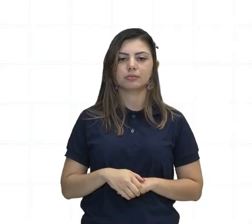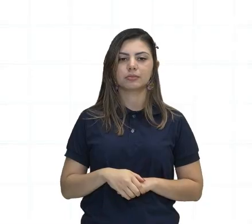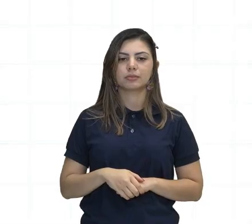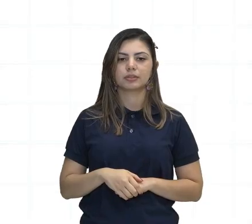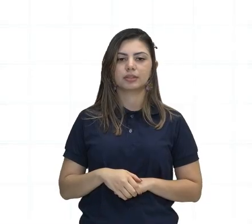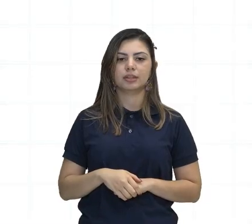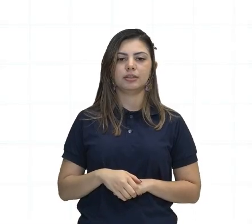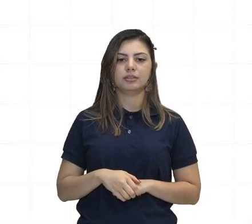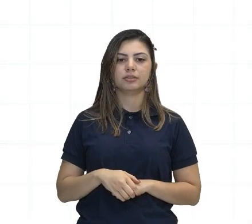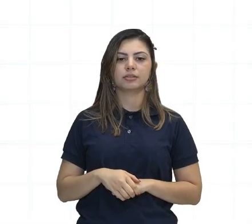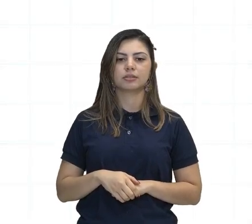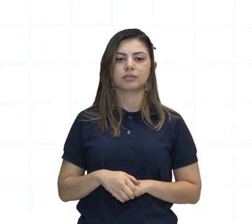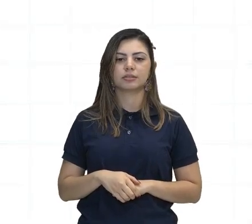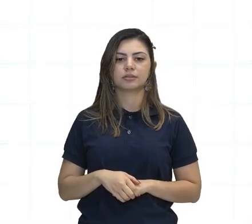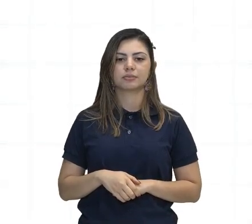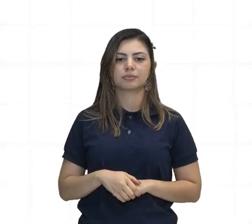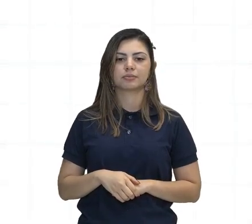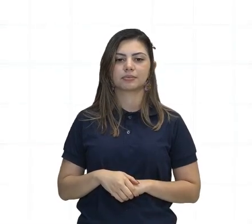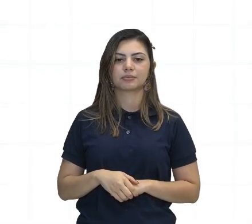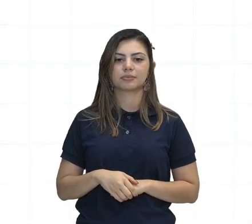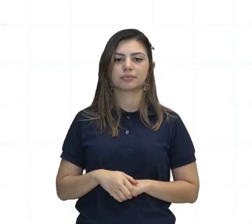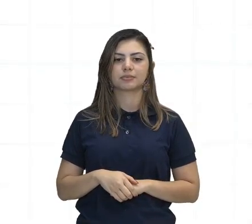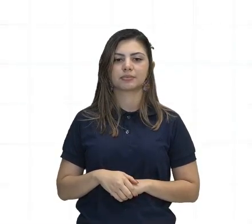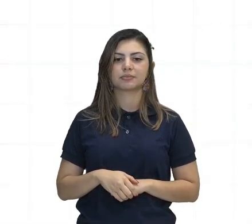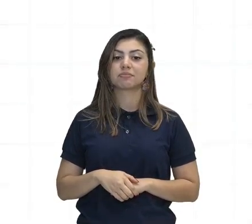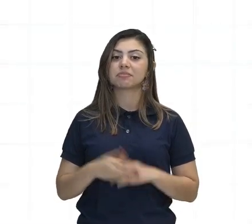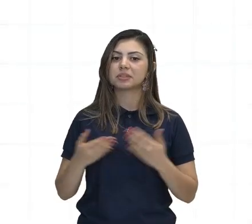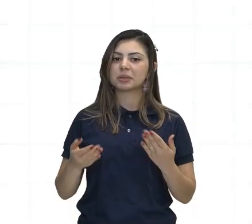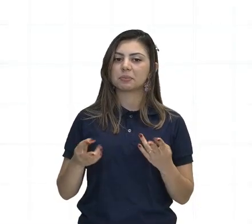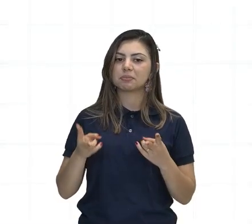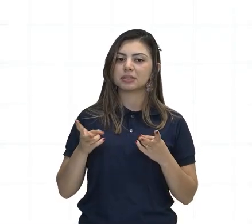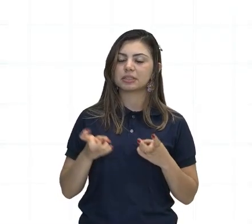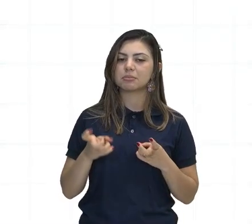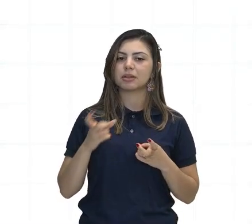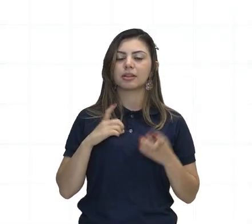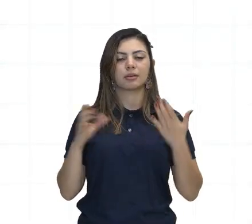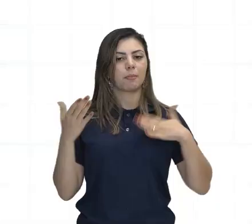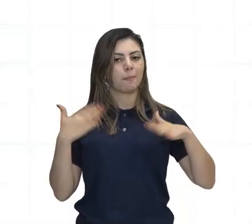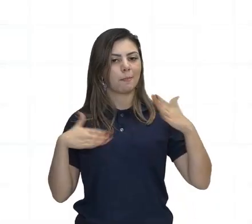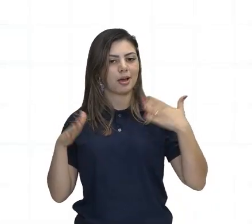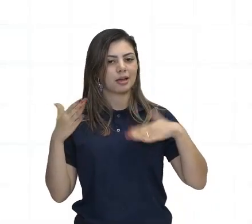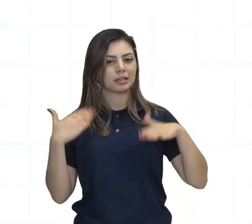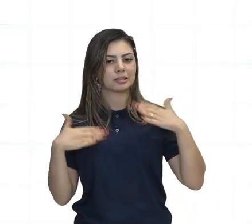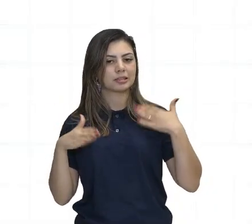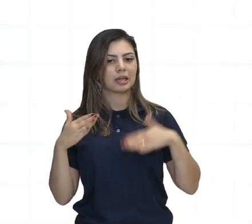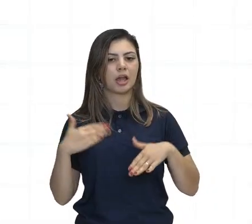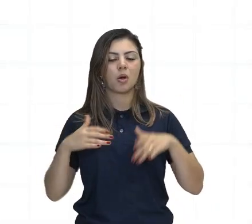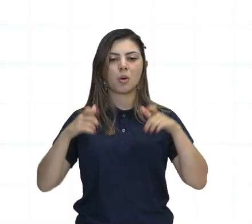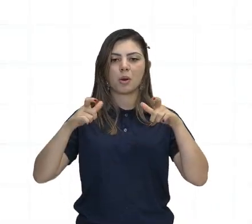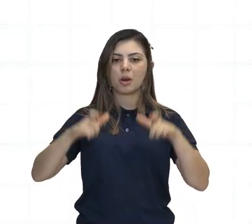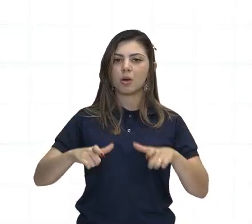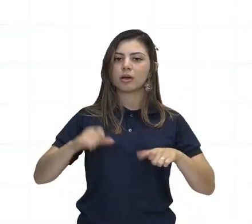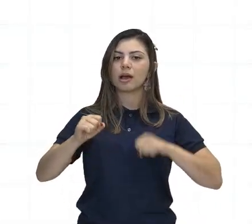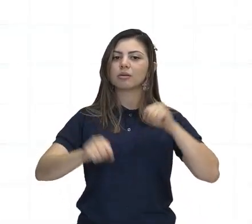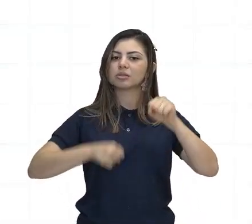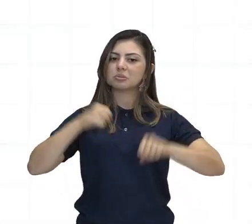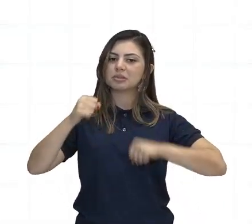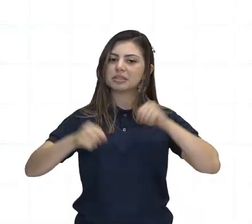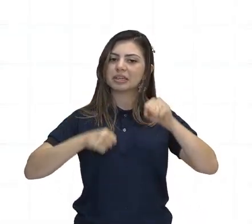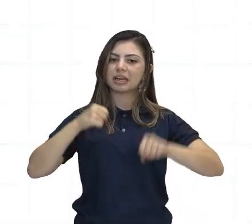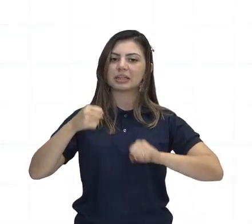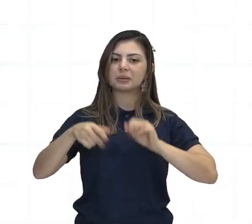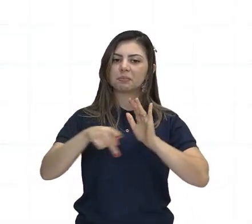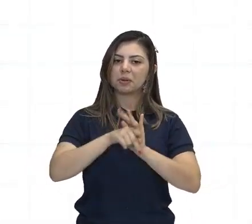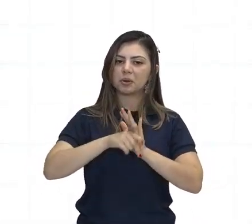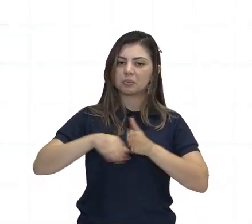consegue verificar melhor. Olha só, espaços de lazer, um lugar destinado para andar de bicicleta.